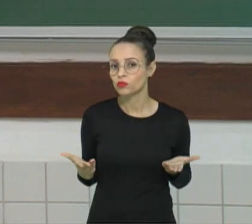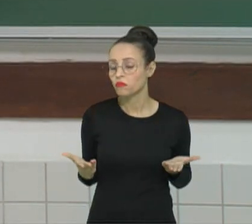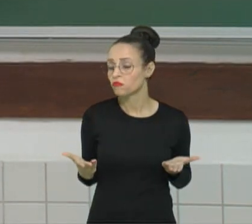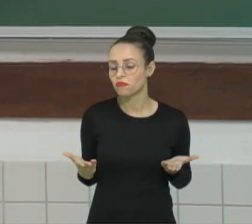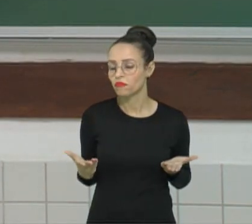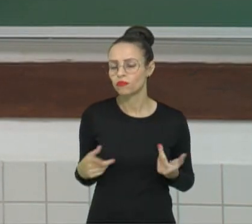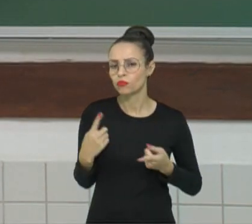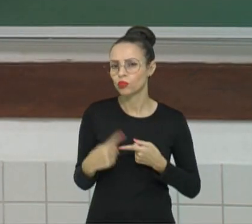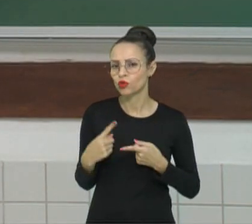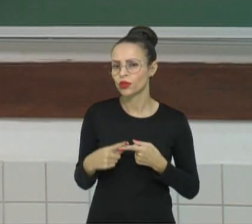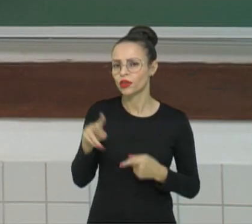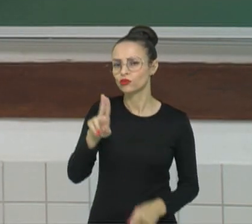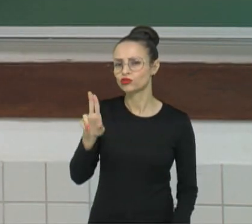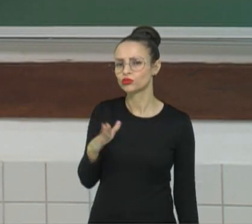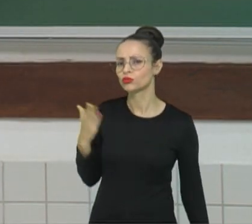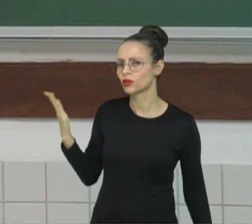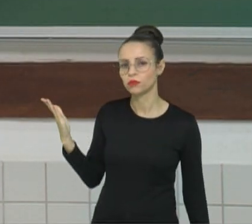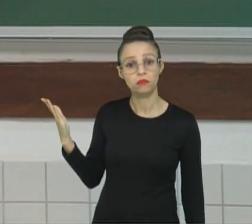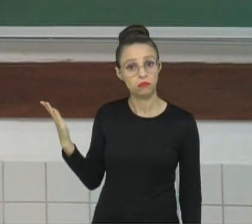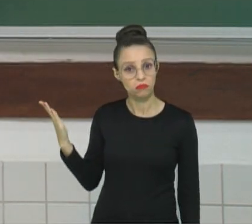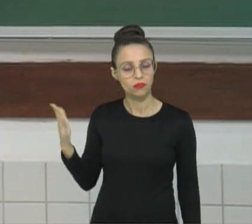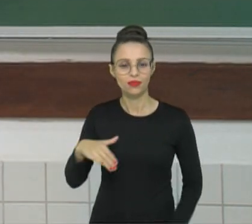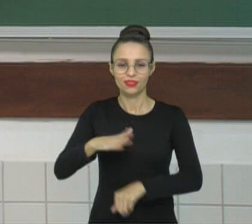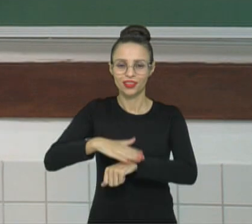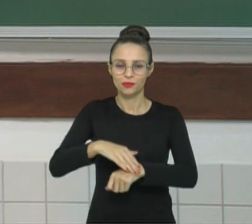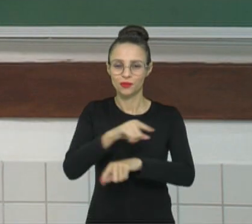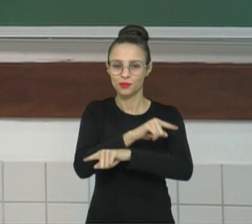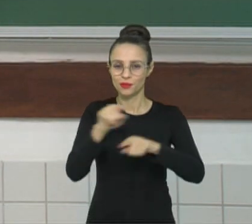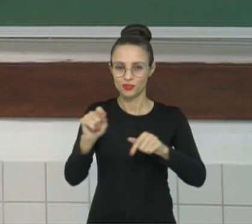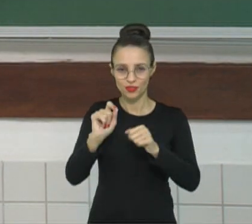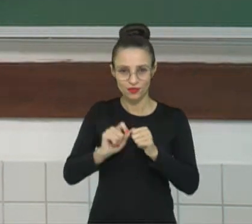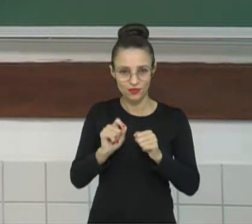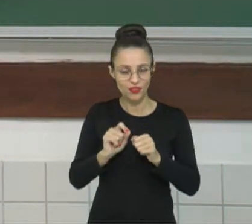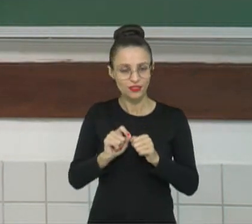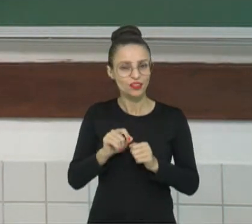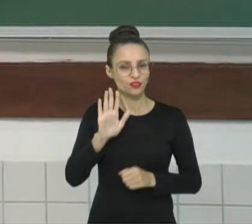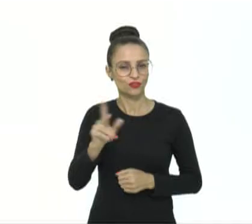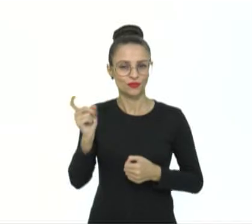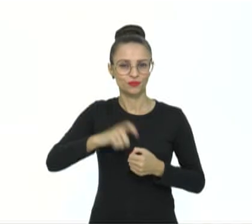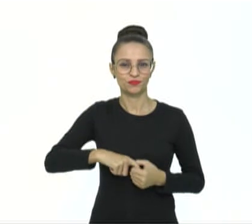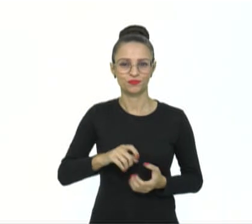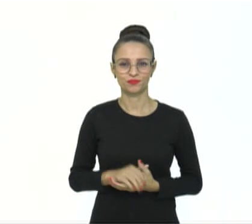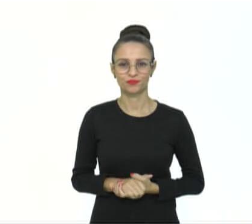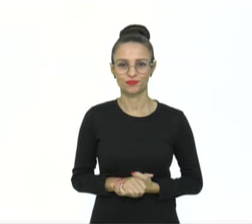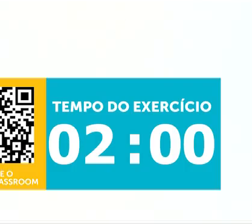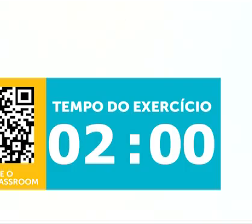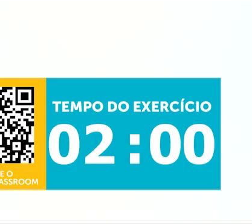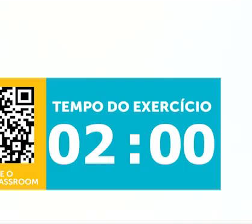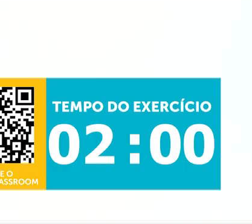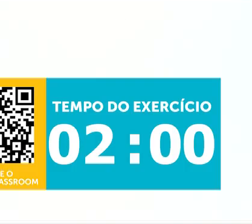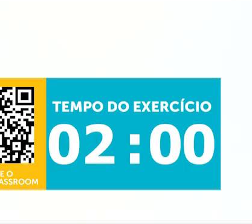SIC? E por que ele está sendo utilizado ali? Vou dar um tempo para você fazer isso aí no seu caderno e eu já volto.